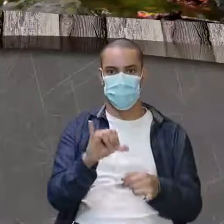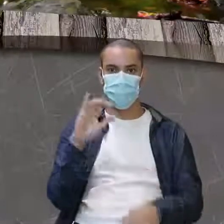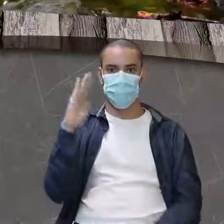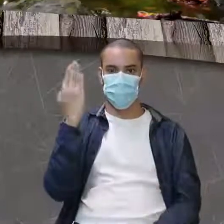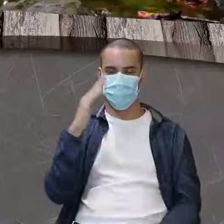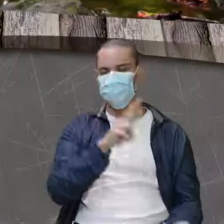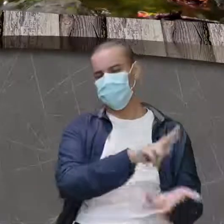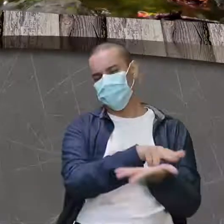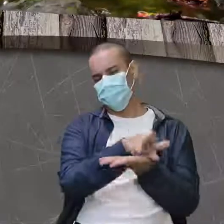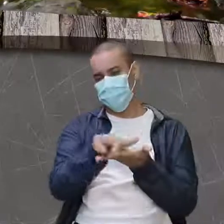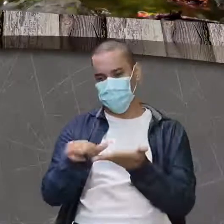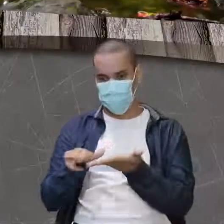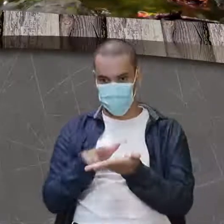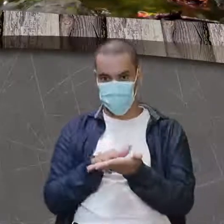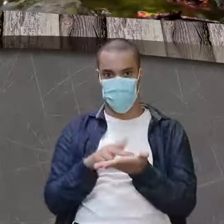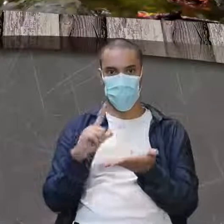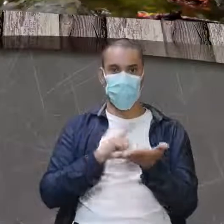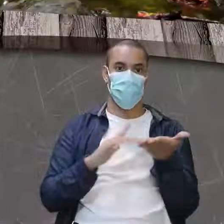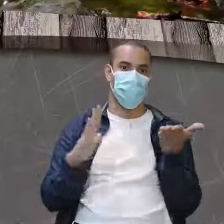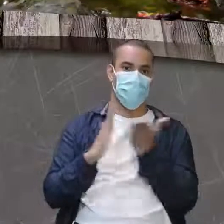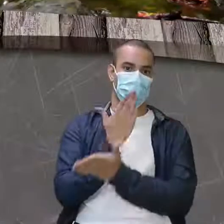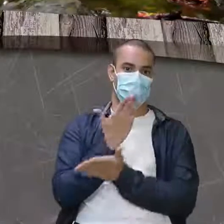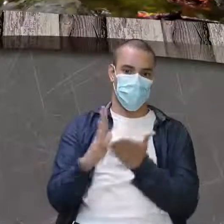natureza. Então, tem algumas...